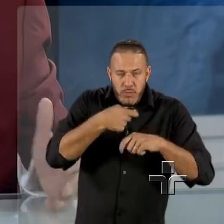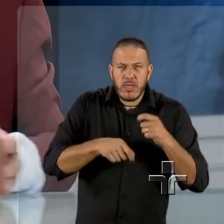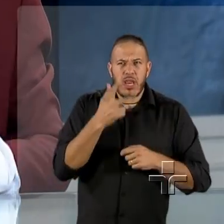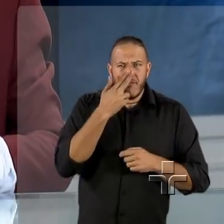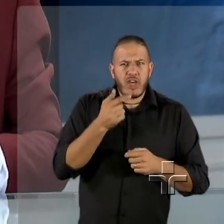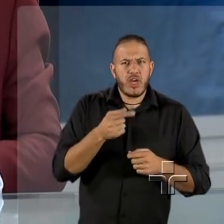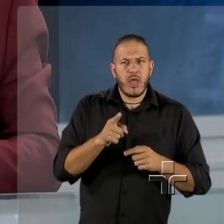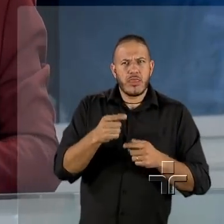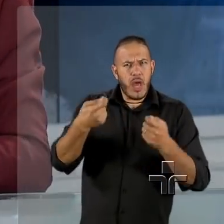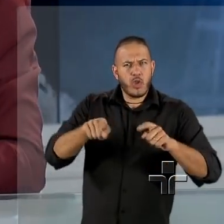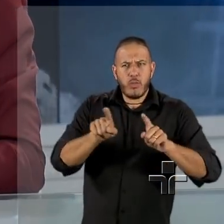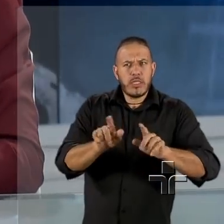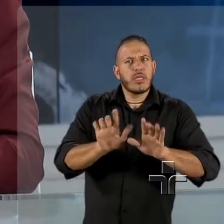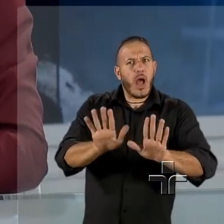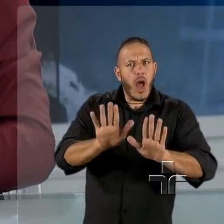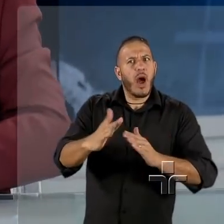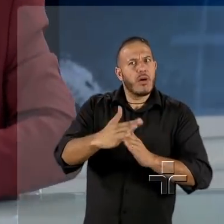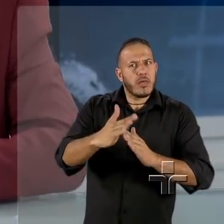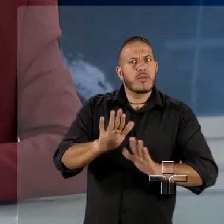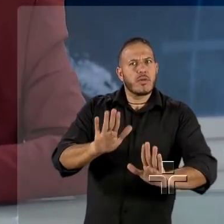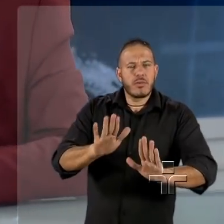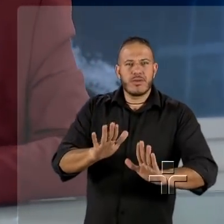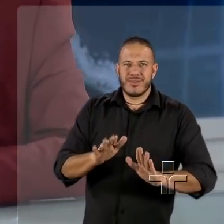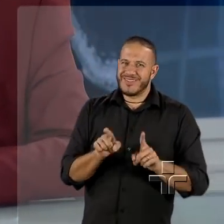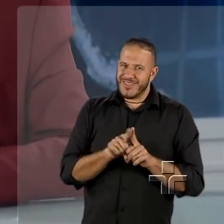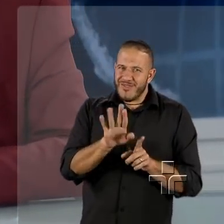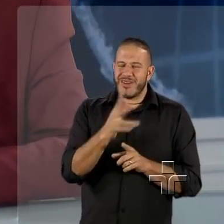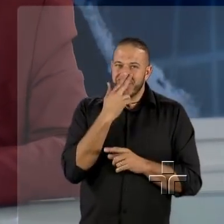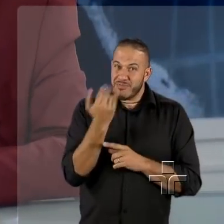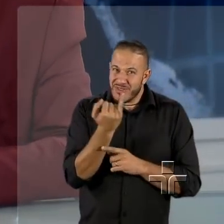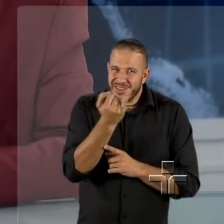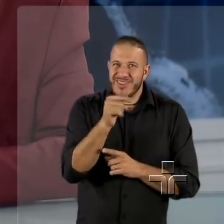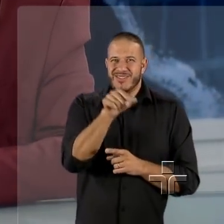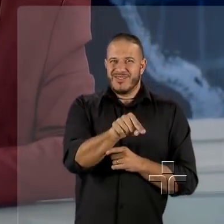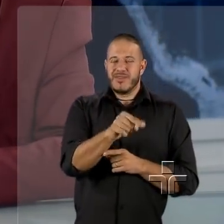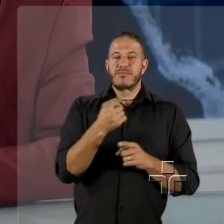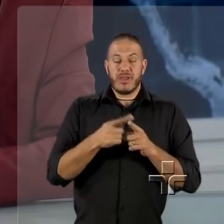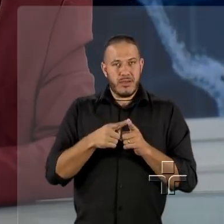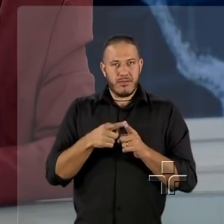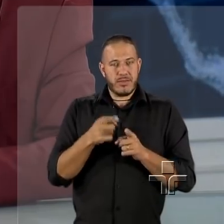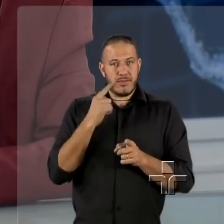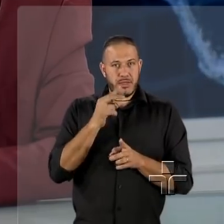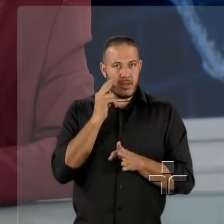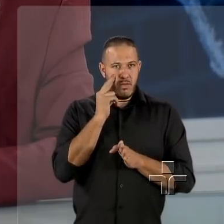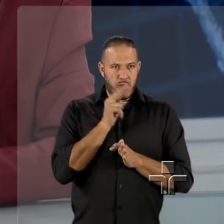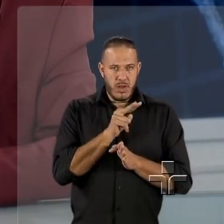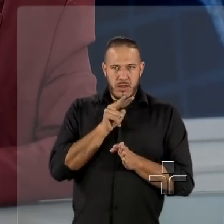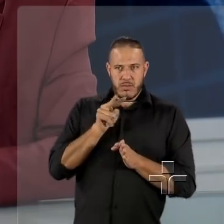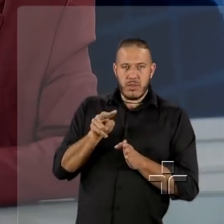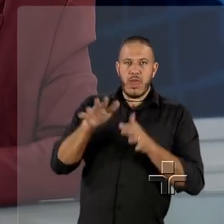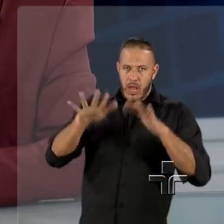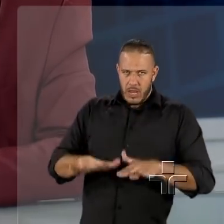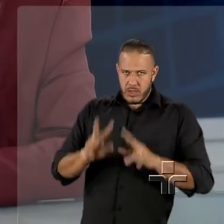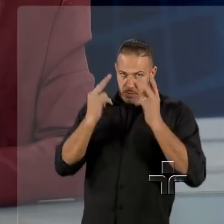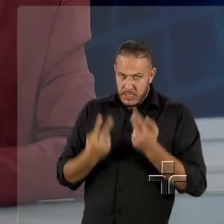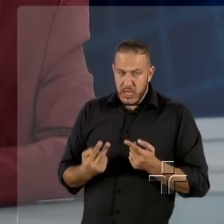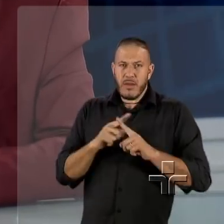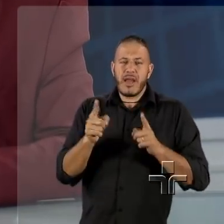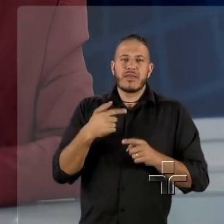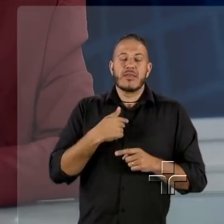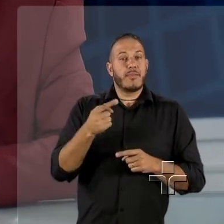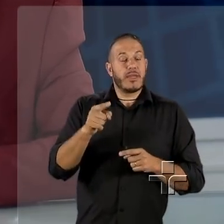Falou agora, né, Pondé? O mundo todo será afetado de alguma maneira pelos problemas causados pelas questões migratórias, inclusive o Brasil, com mais